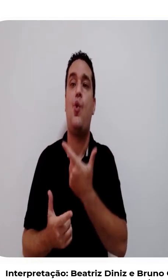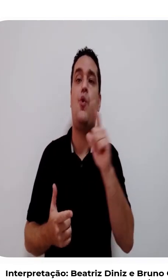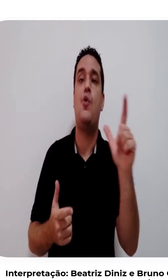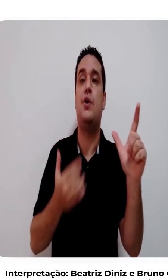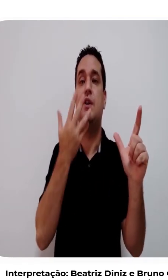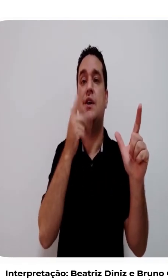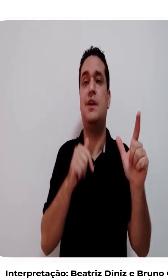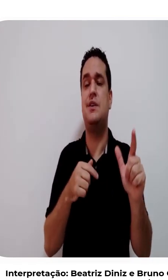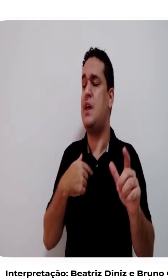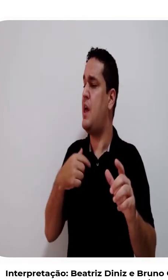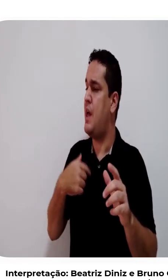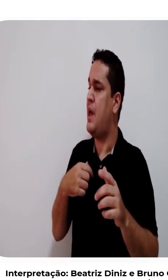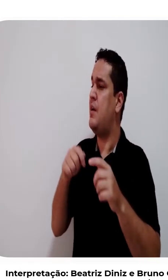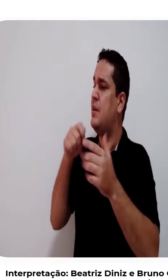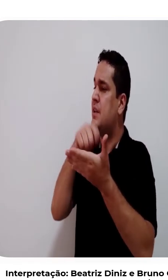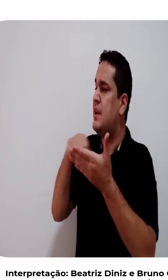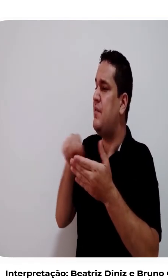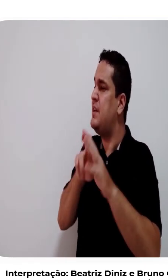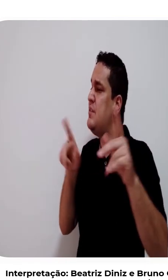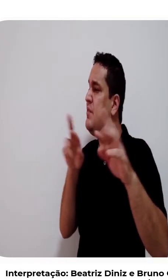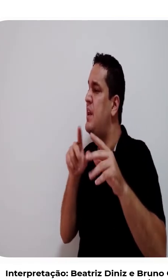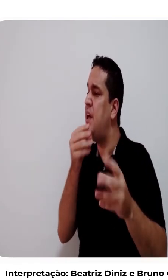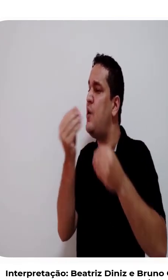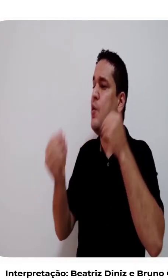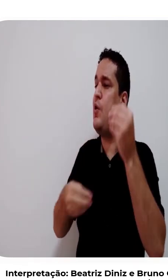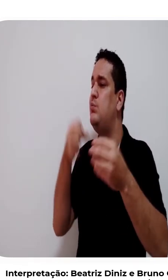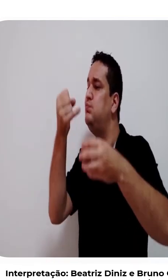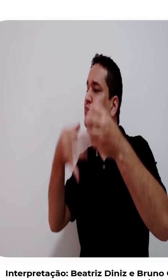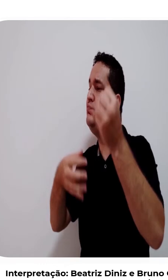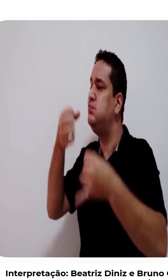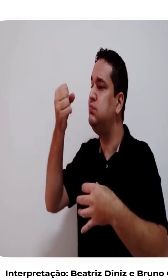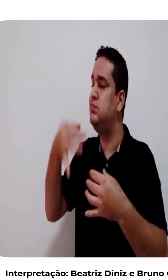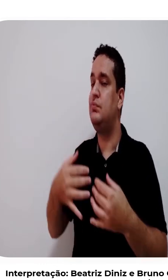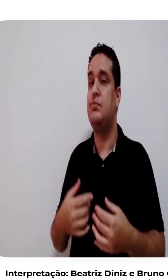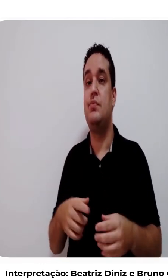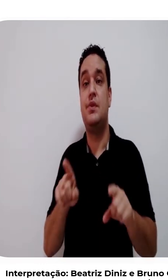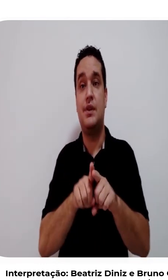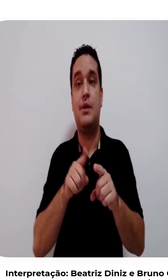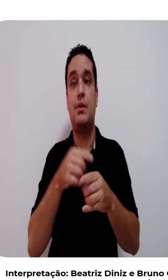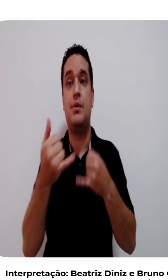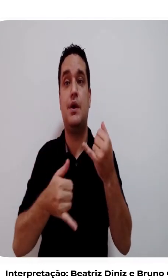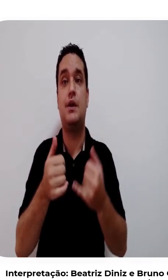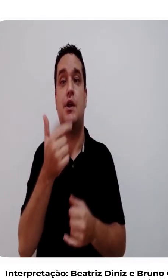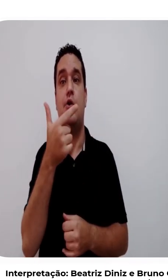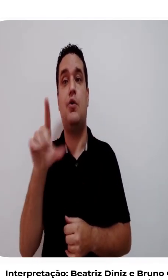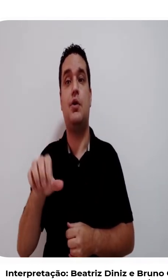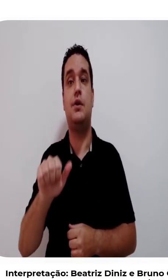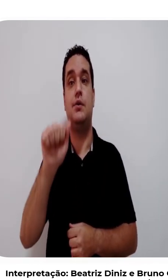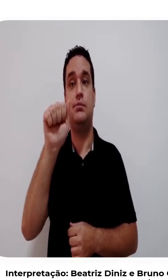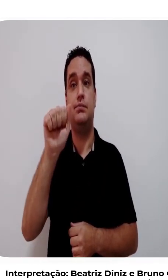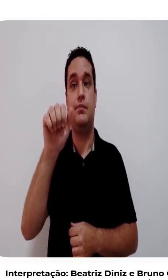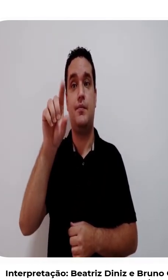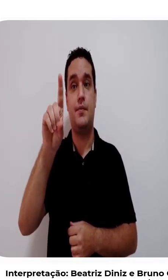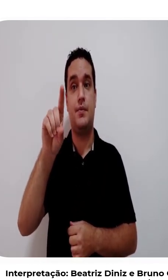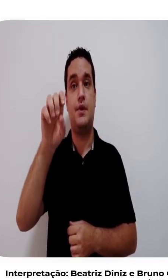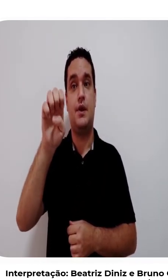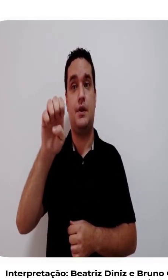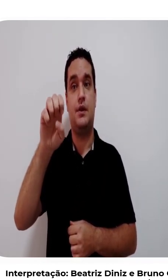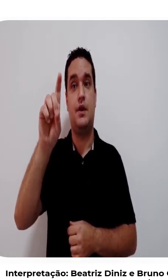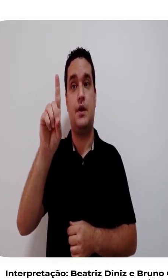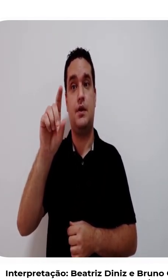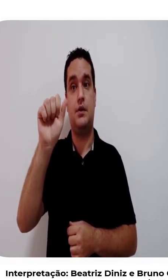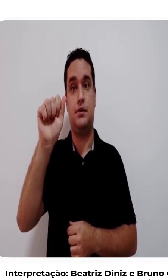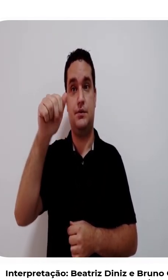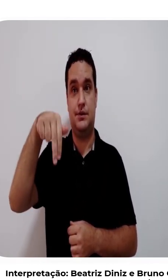e fazendo essa discussão. A dedanha, por exemplo, né, como a gente já disse aqui, que é um jogo, e isso é muito bacana da gente